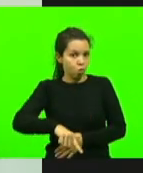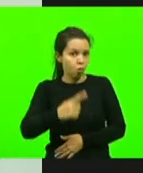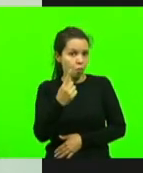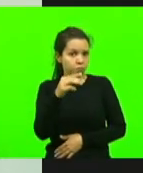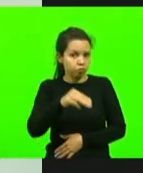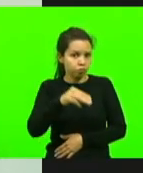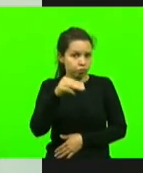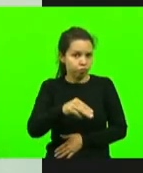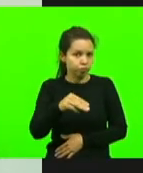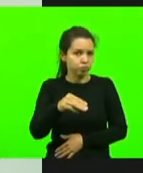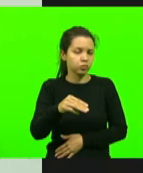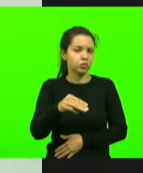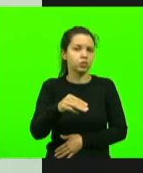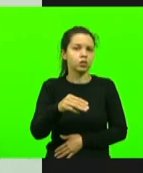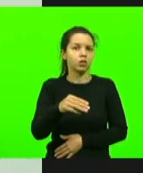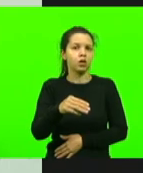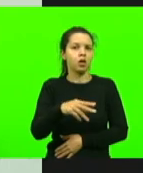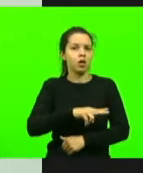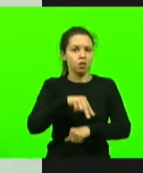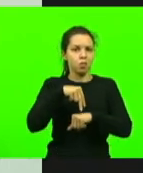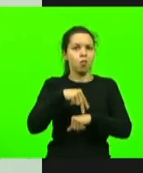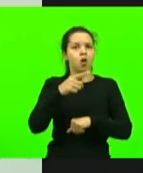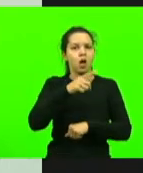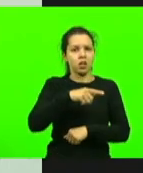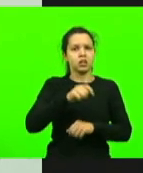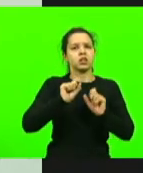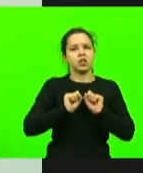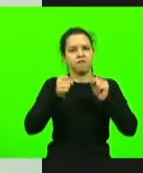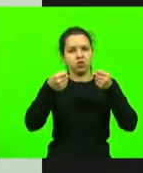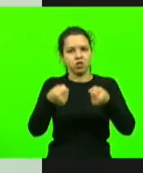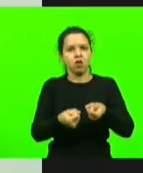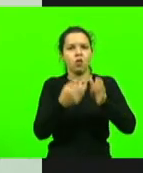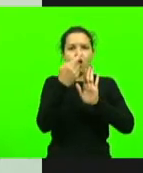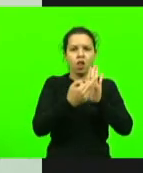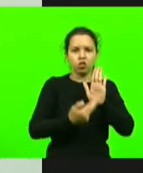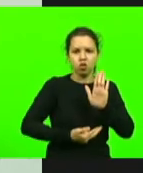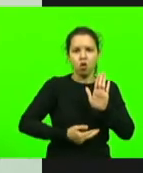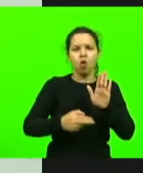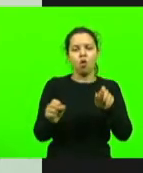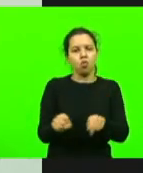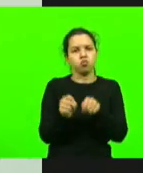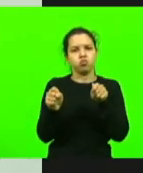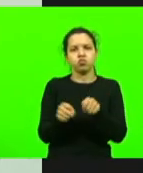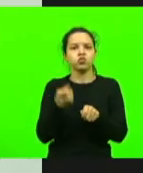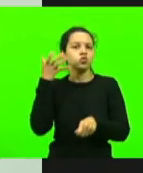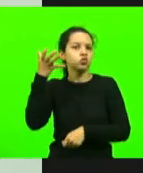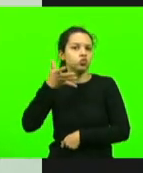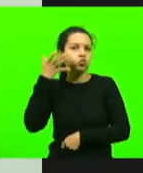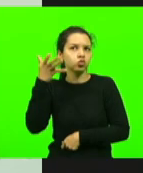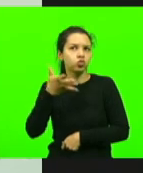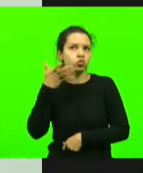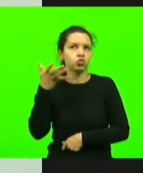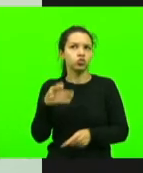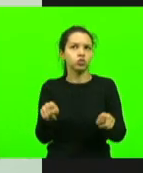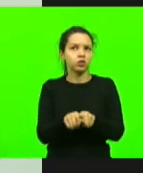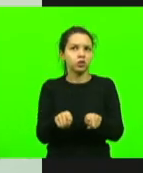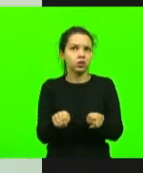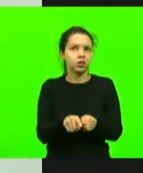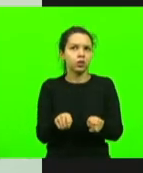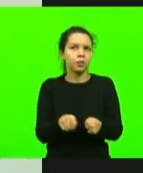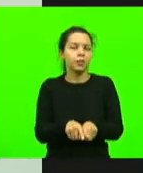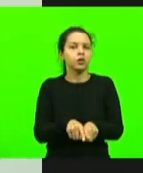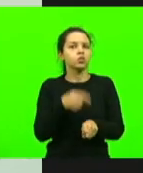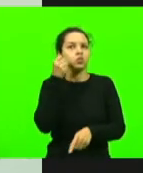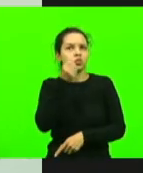Tribuna é defendeu as o seu relatório e desconstruiu discursos tem que você de dor parecendo